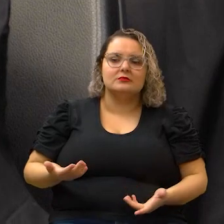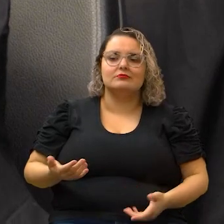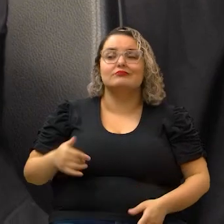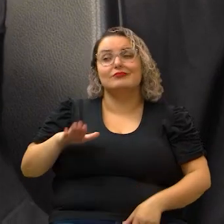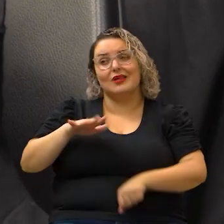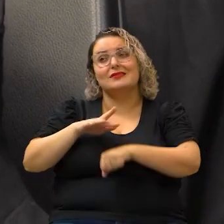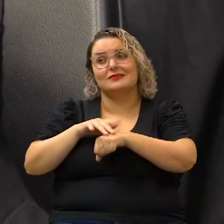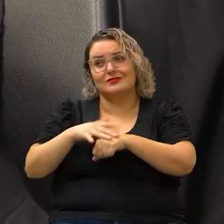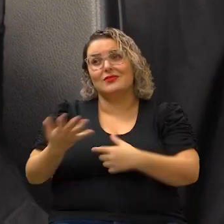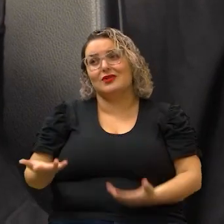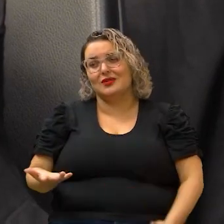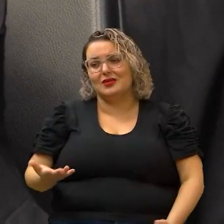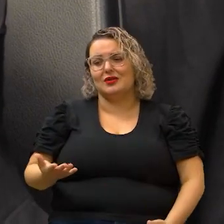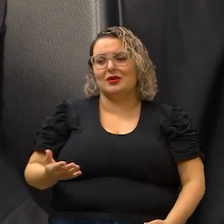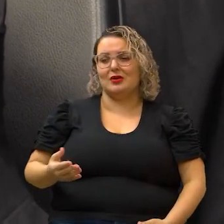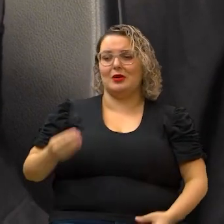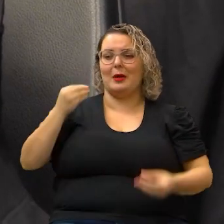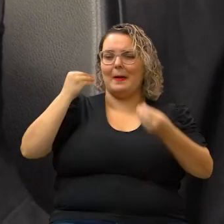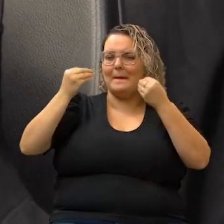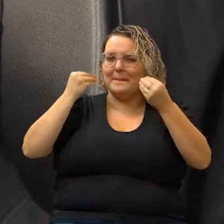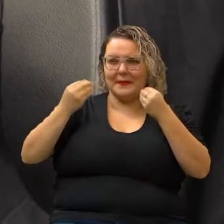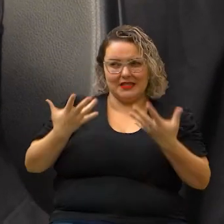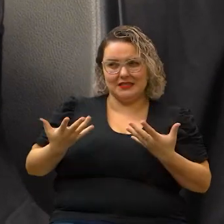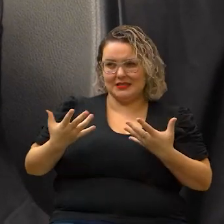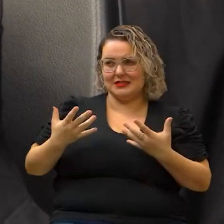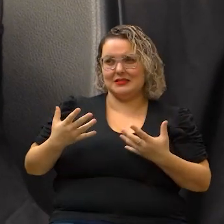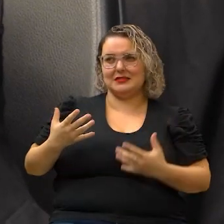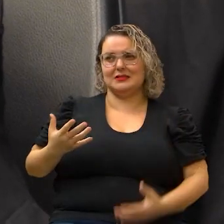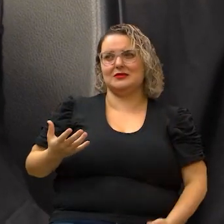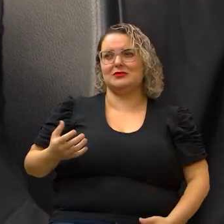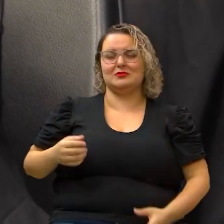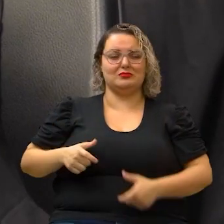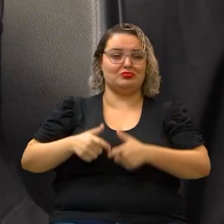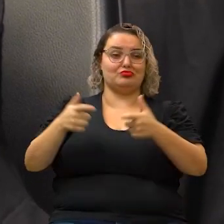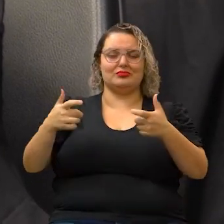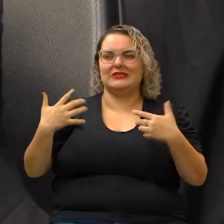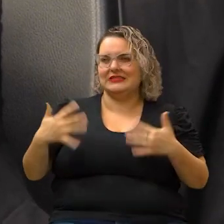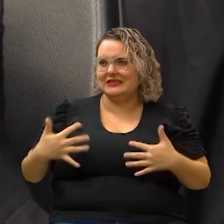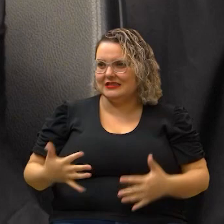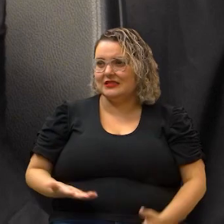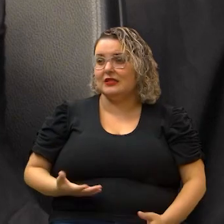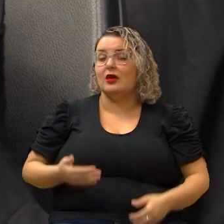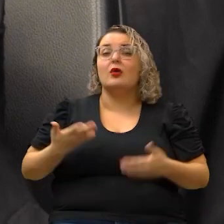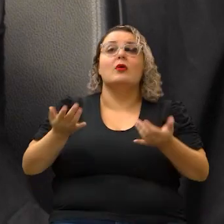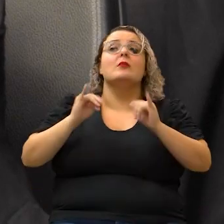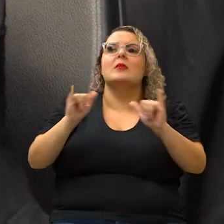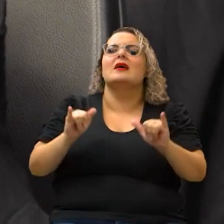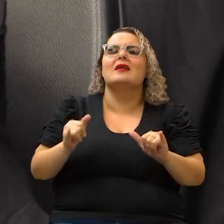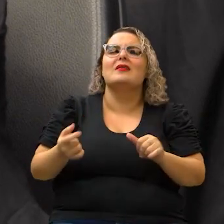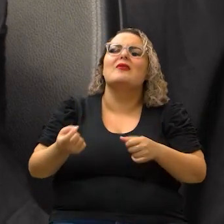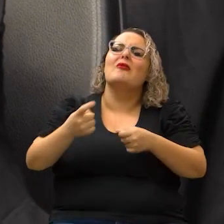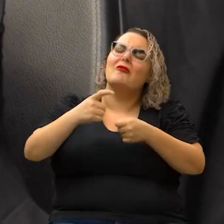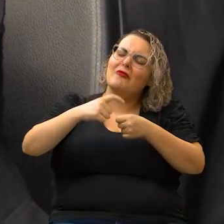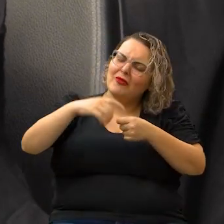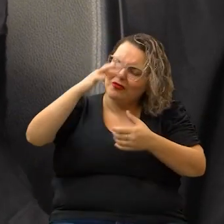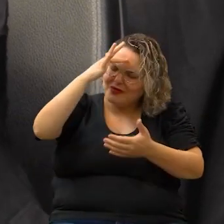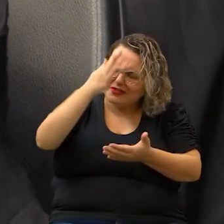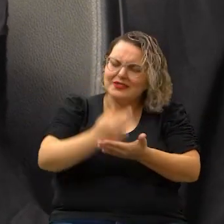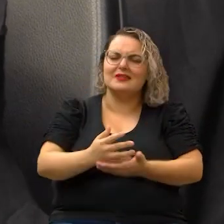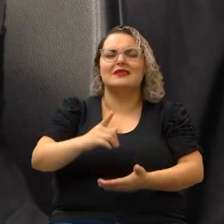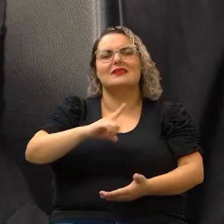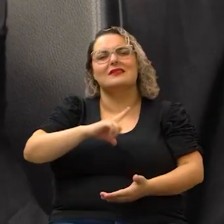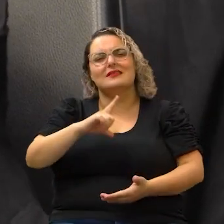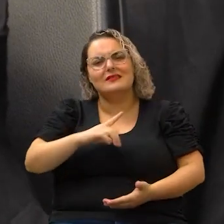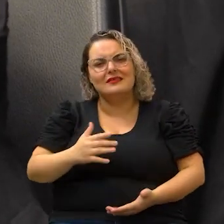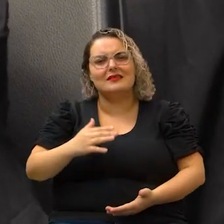pessoas ficaram mais doentes ainda, né? Sim. Doenças psicossomáticas seríssimas. Qual é a mensagem que eu deixo para essas pessoas? Volte a ter fé,